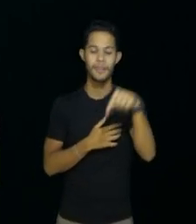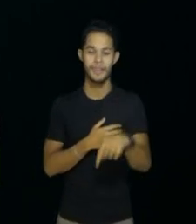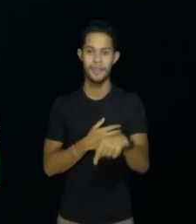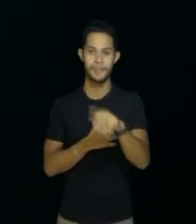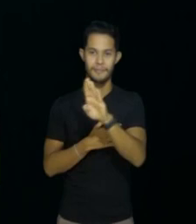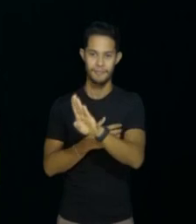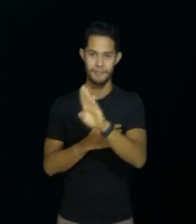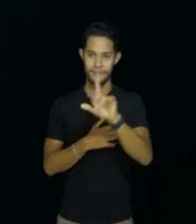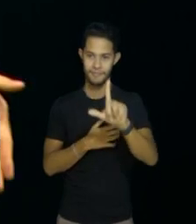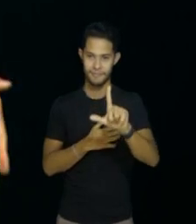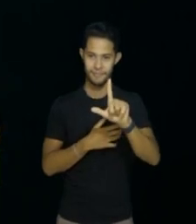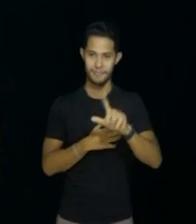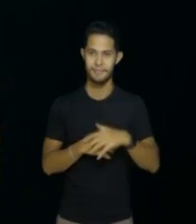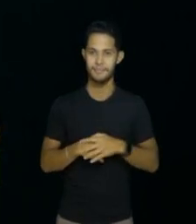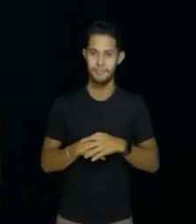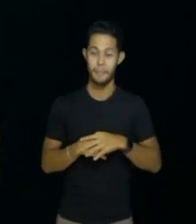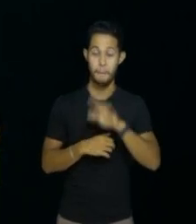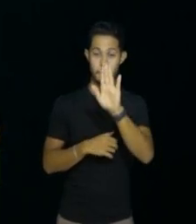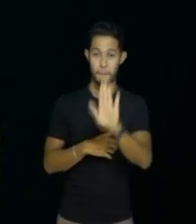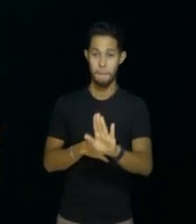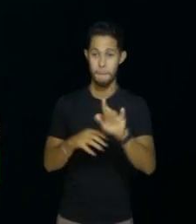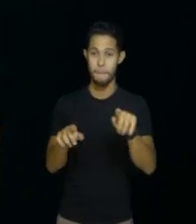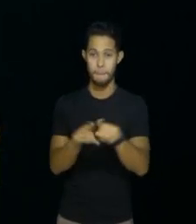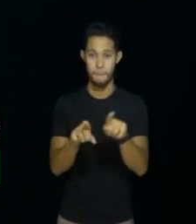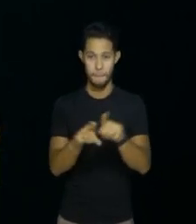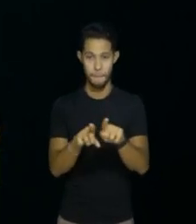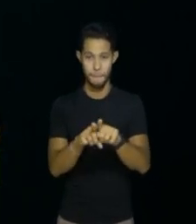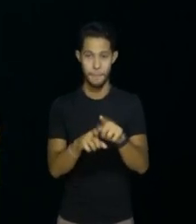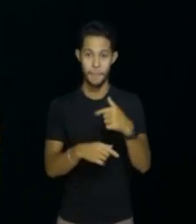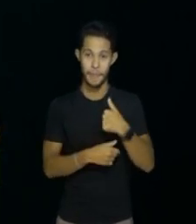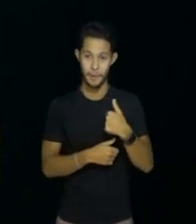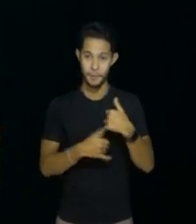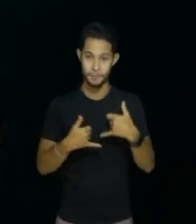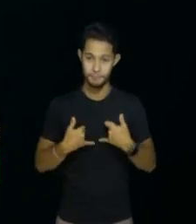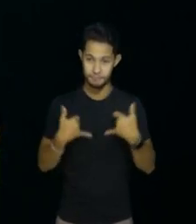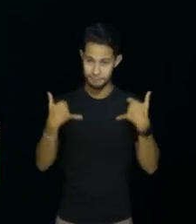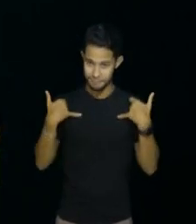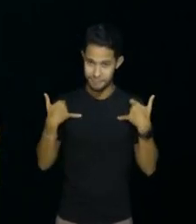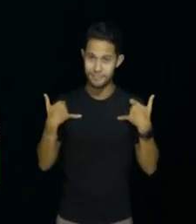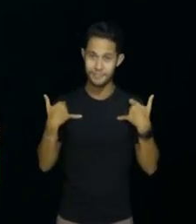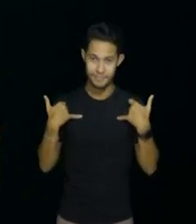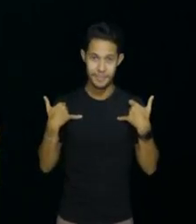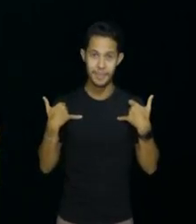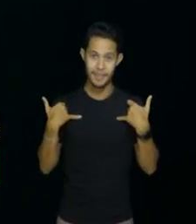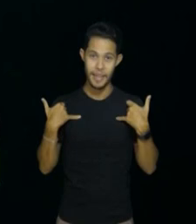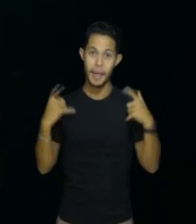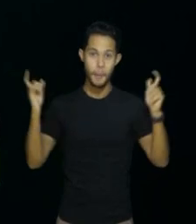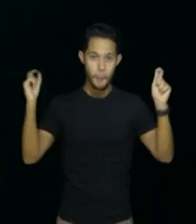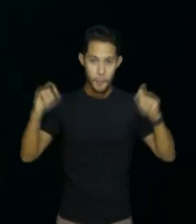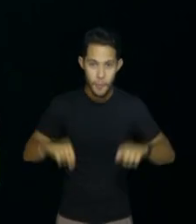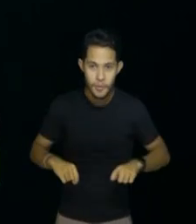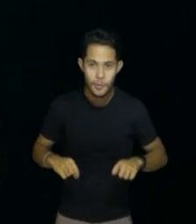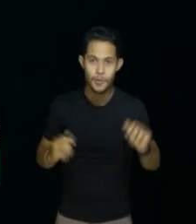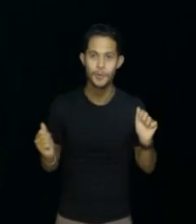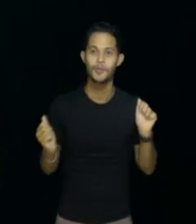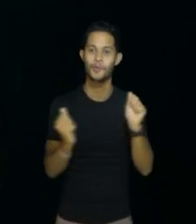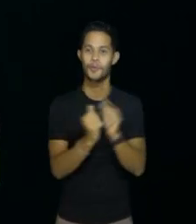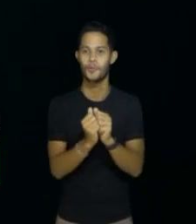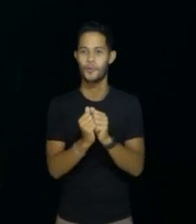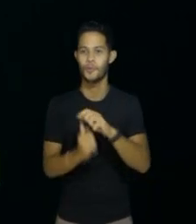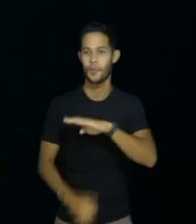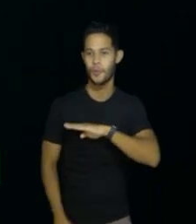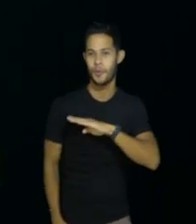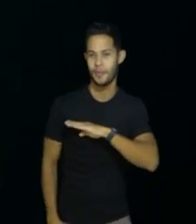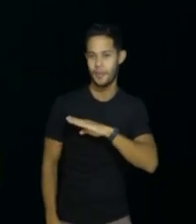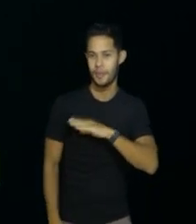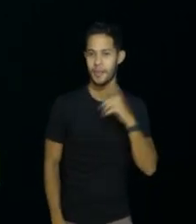Blumenau. Mas muito me orgulha, também na condição de deputado estadual, ter a condição, ao lado dos colegas deputados estaduais